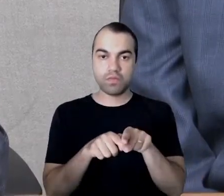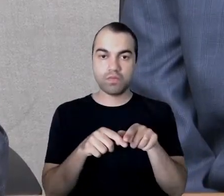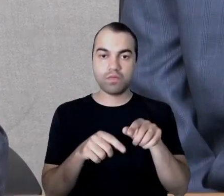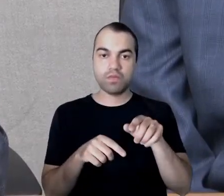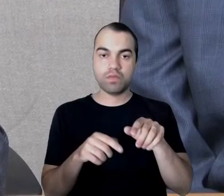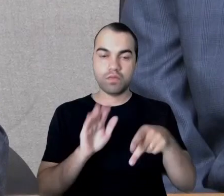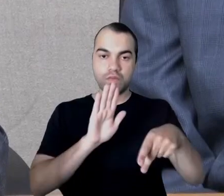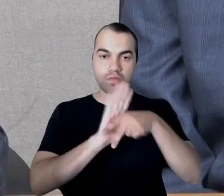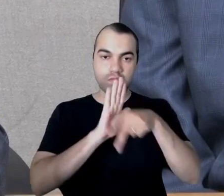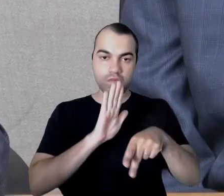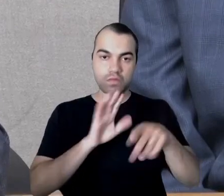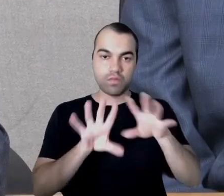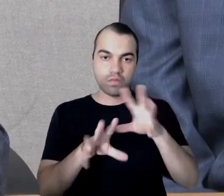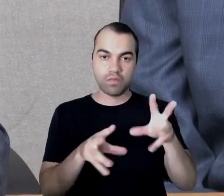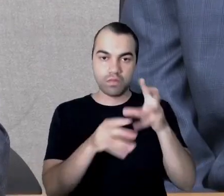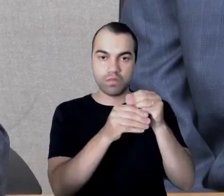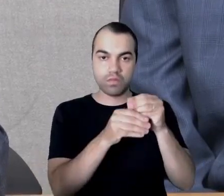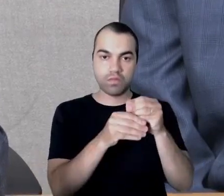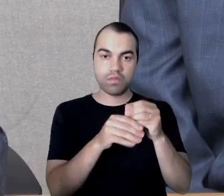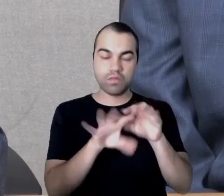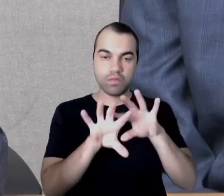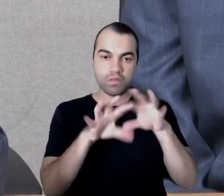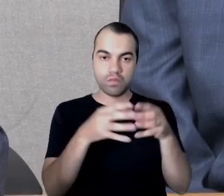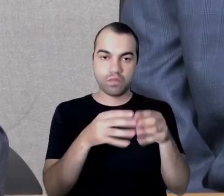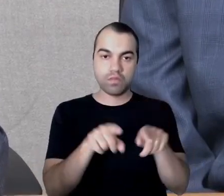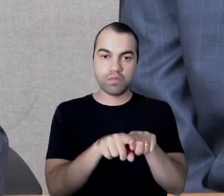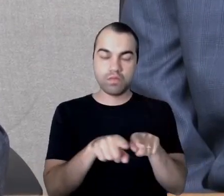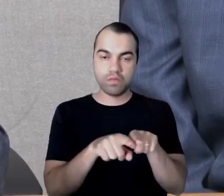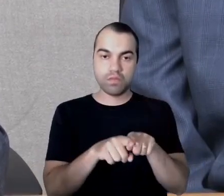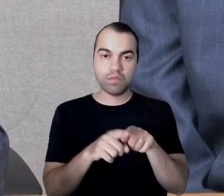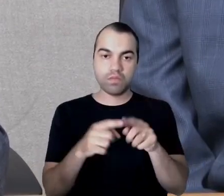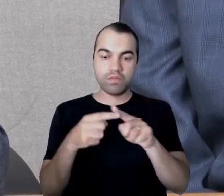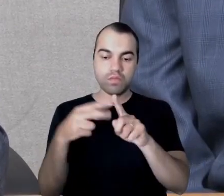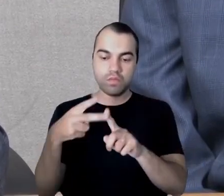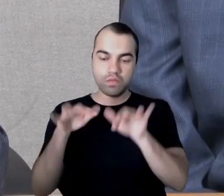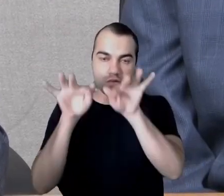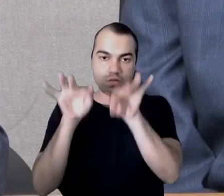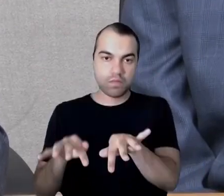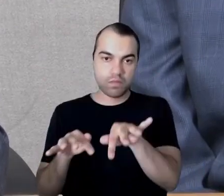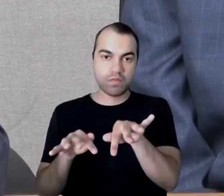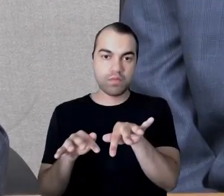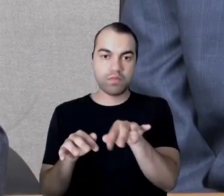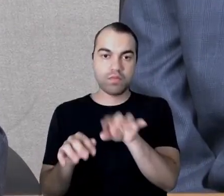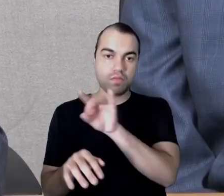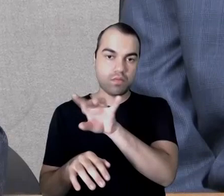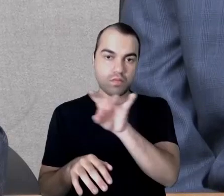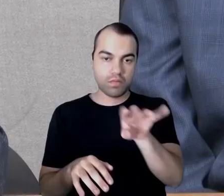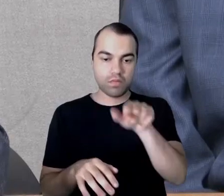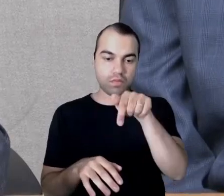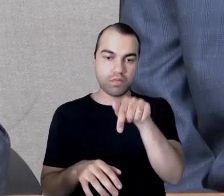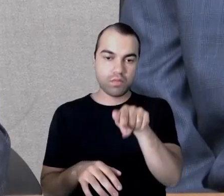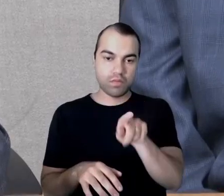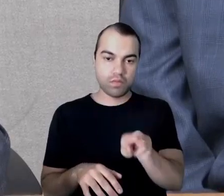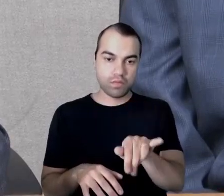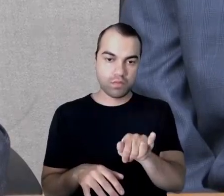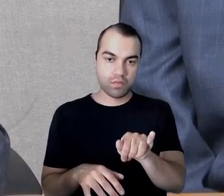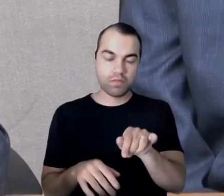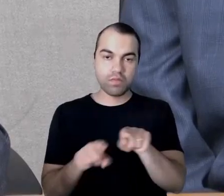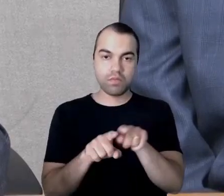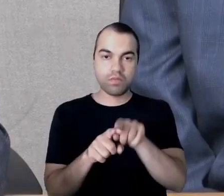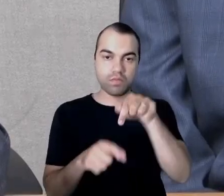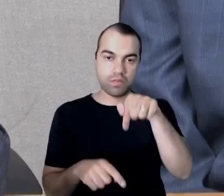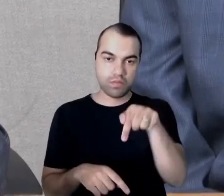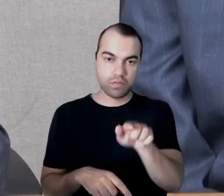conjunto E a ocupação das áreas contidas aos dois lotes finais de cada Conjunto das qis e qls a emenda